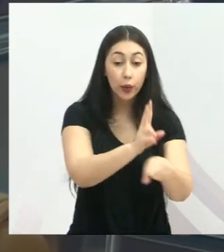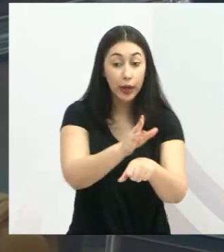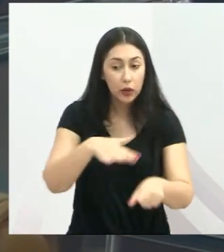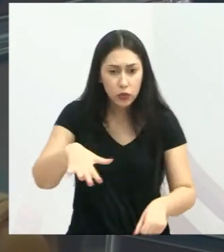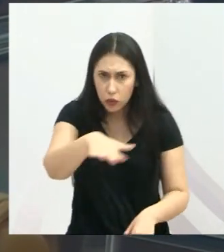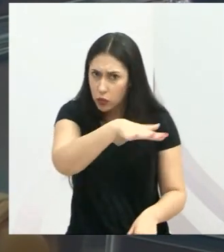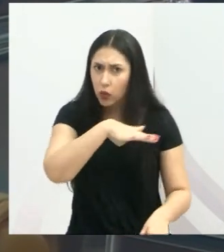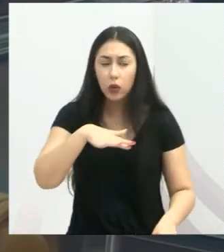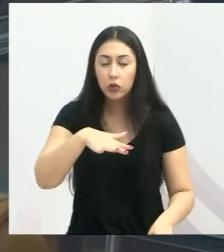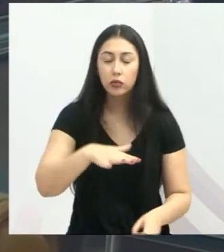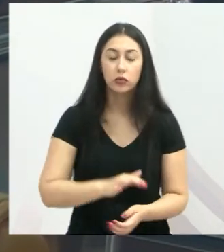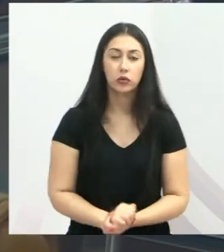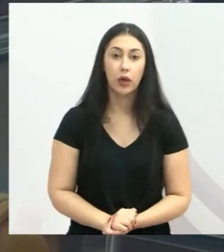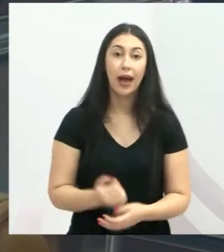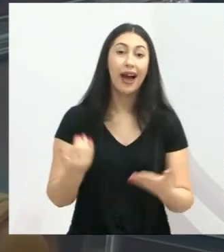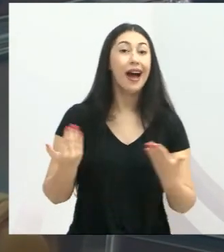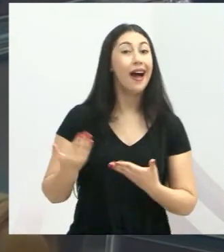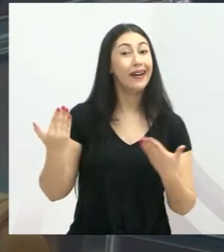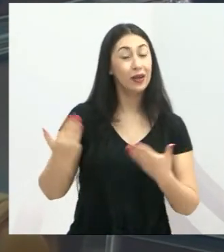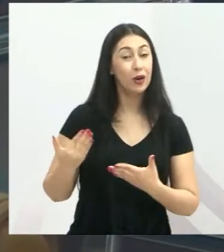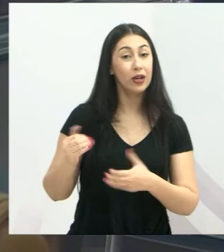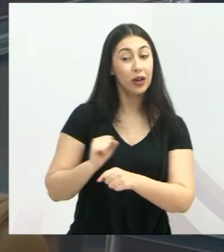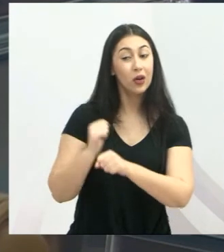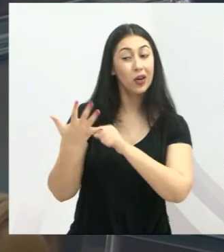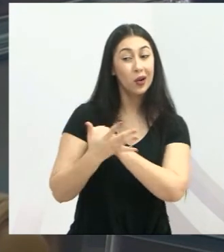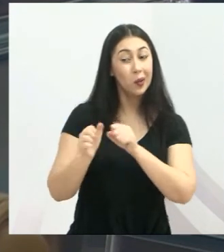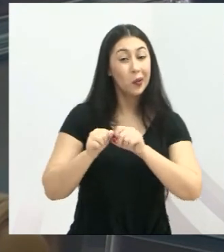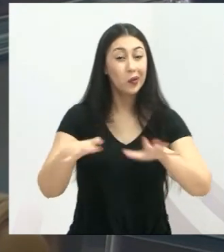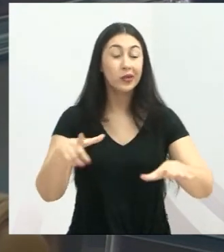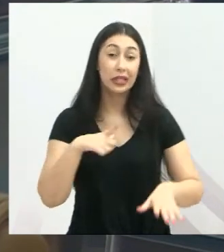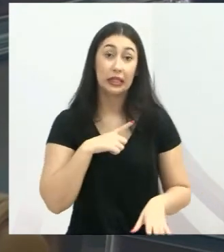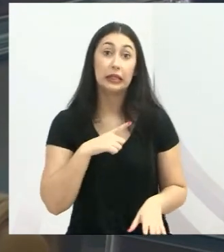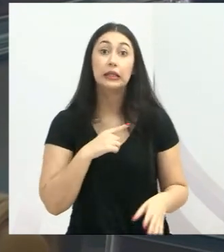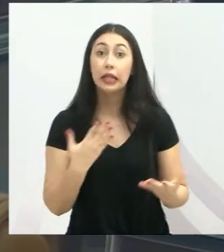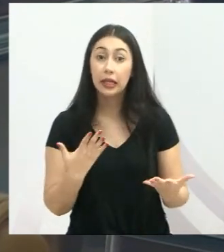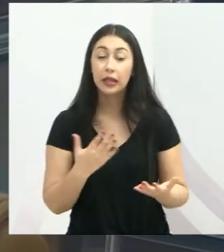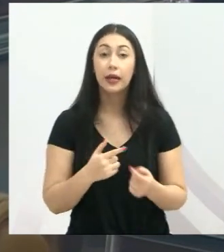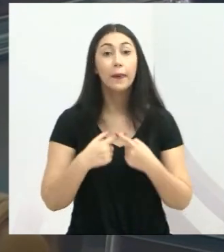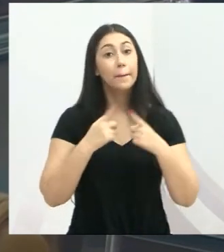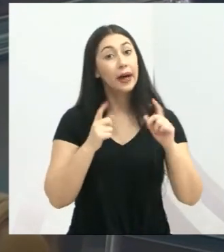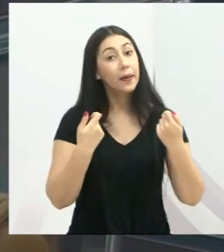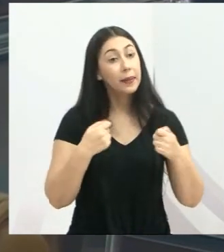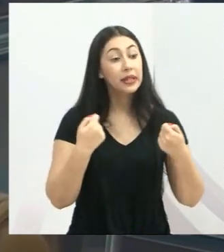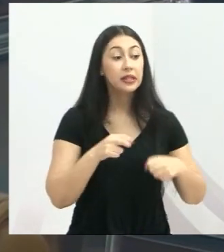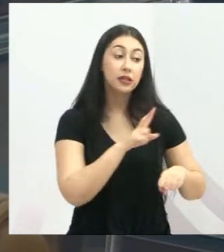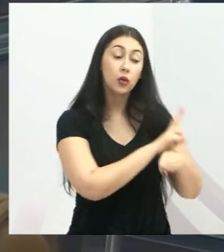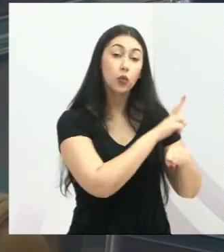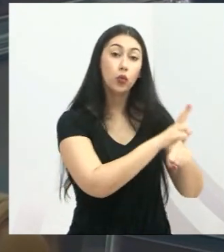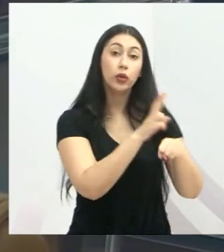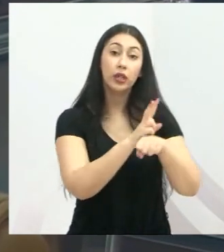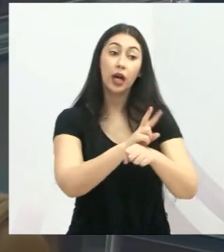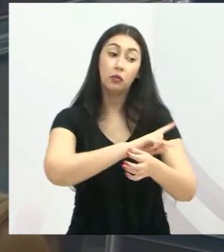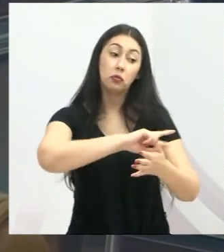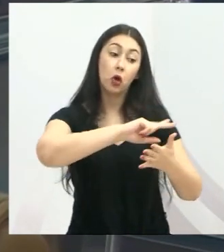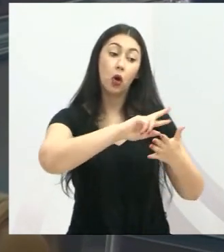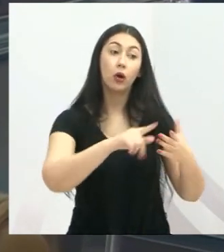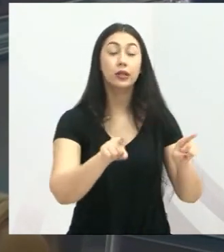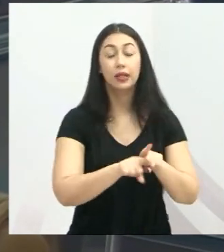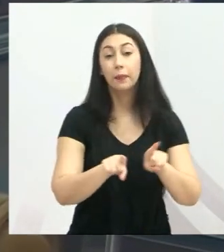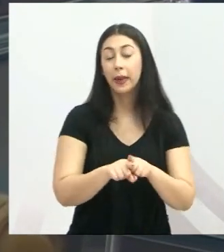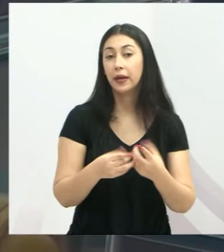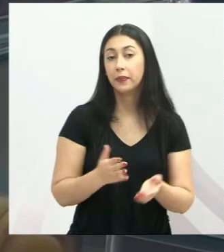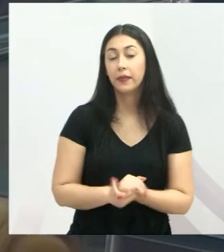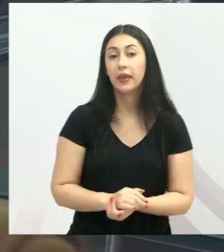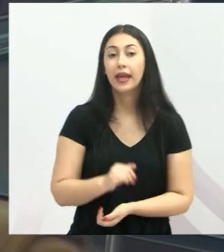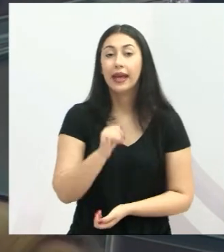é inconcebível. Recebi uma denúncia grave e eu fui detectar, verificar, Educamais São João, mas nas